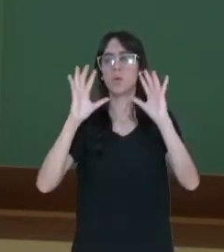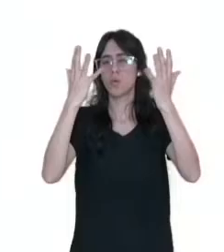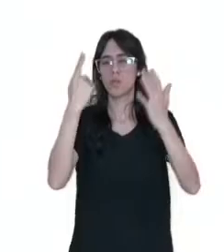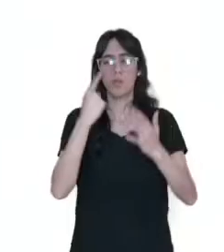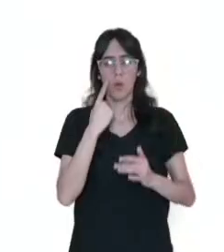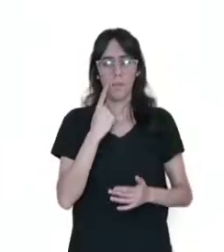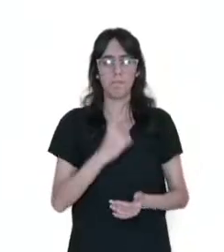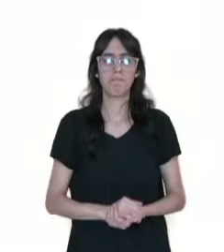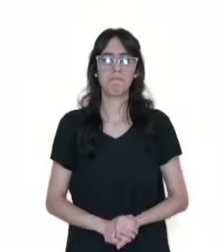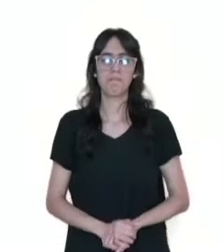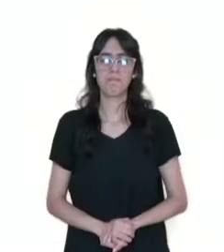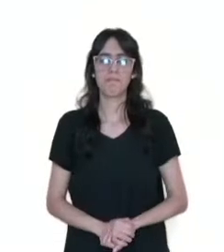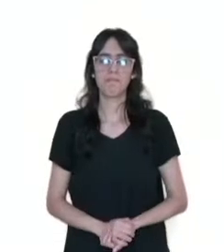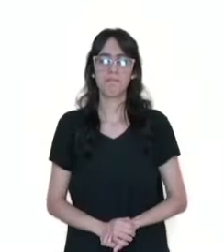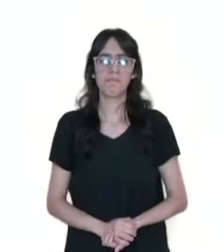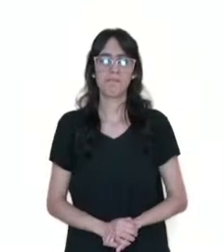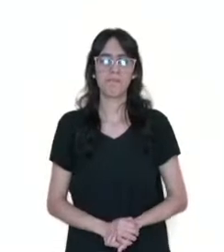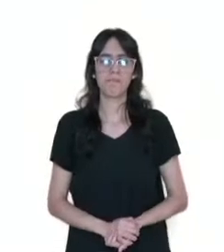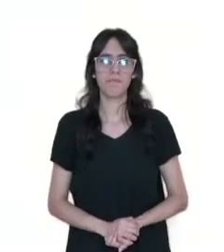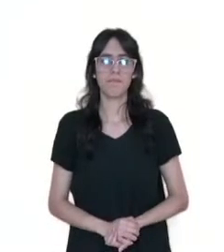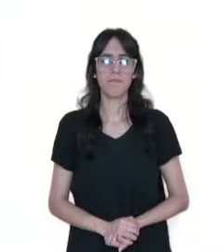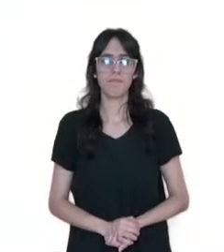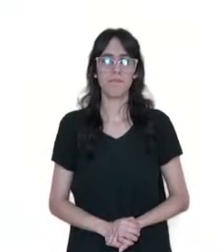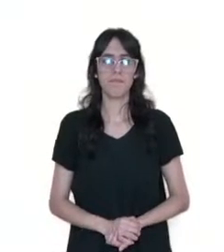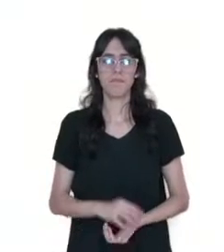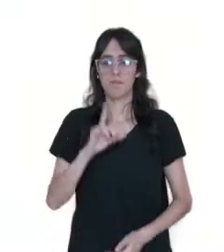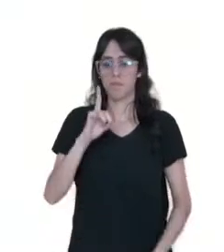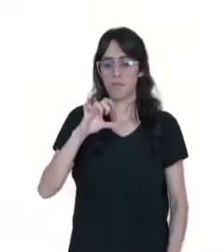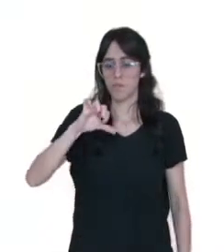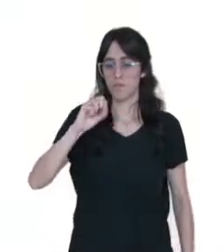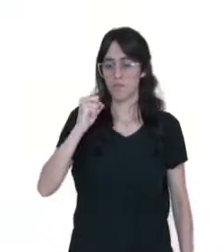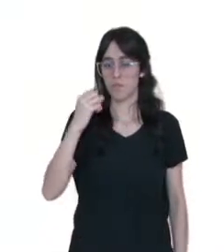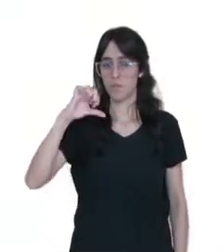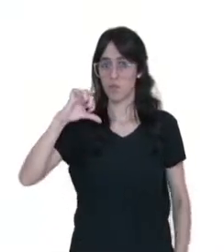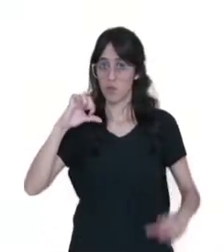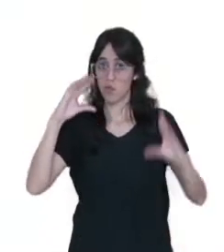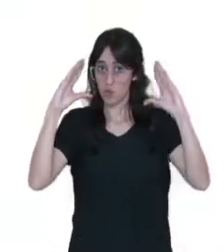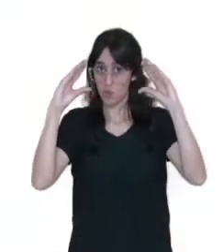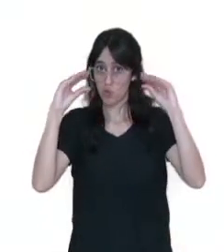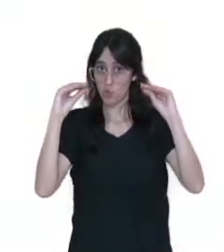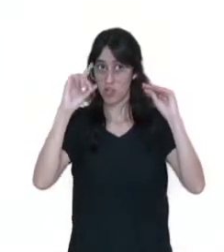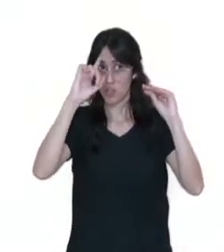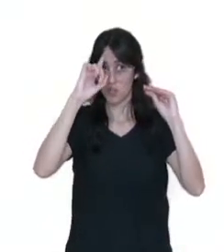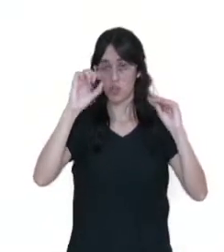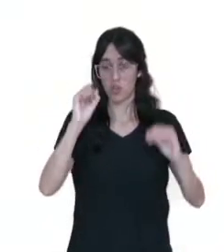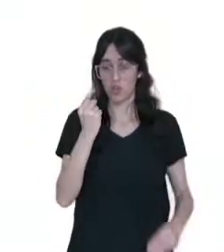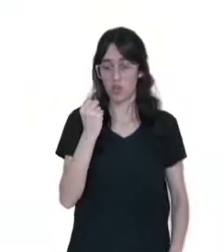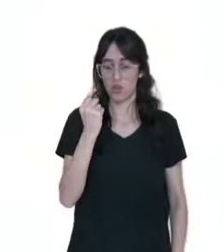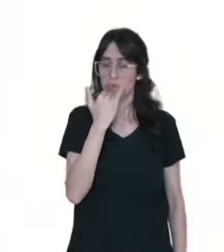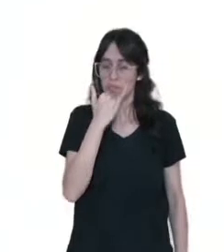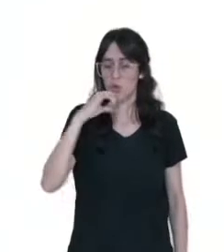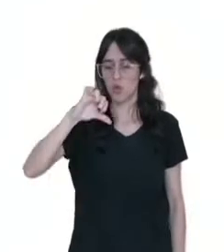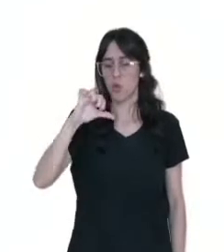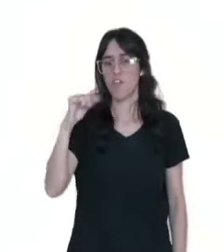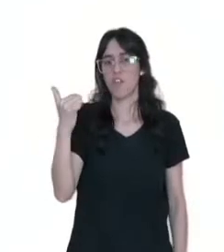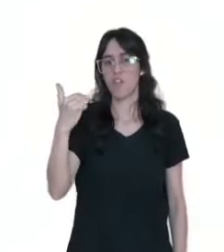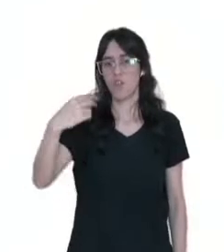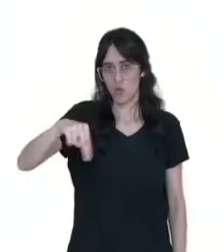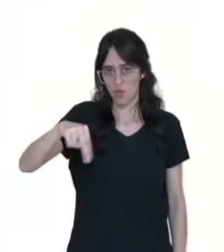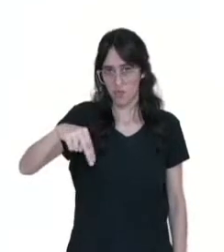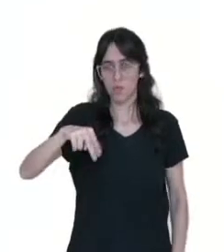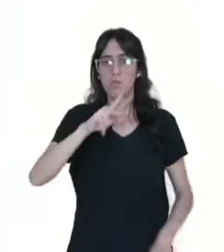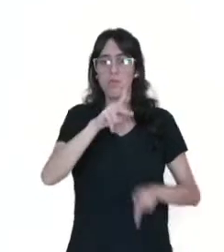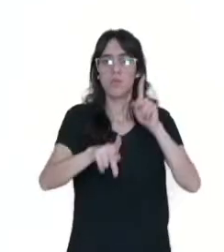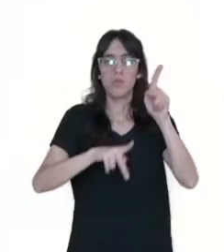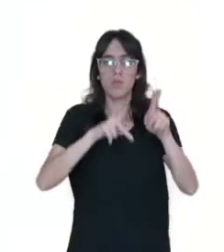leitura. Noite de 9 de novembro de 1989. A multidão começara a se reunir pouco depois das